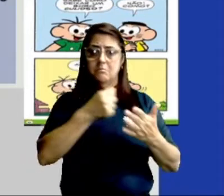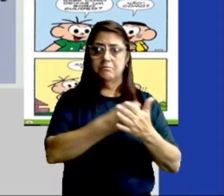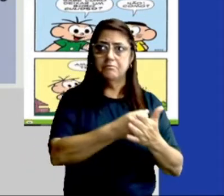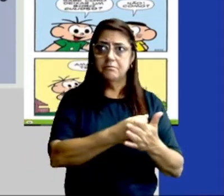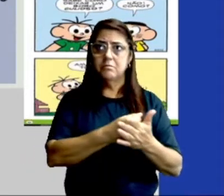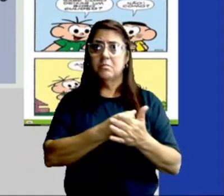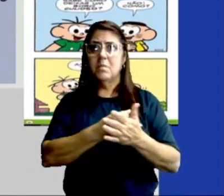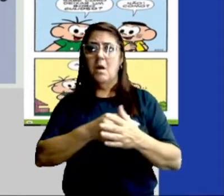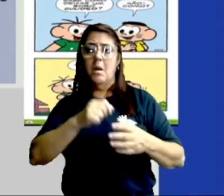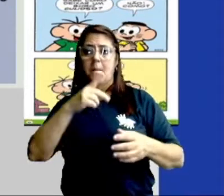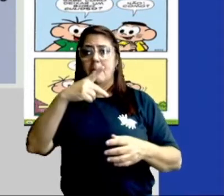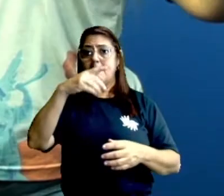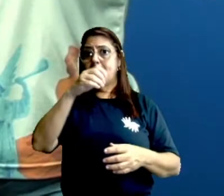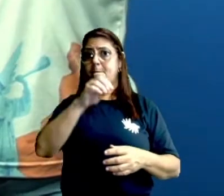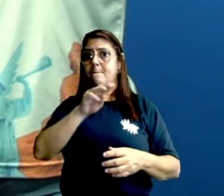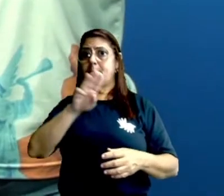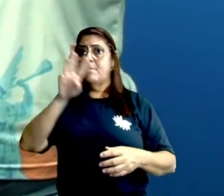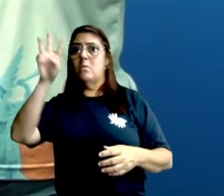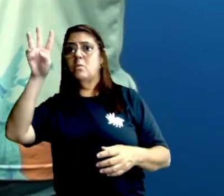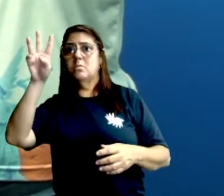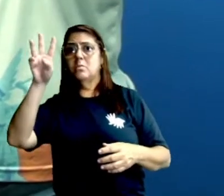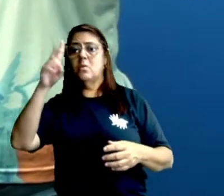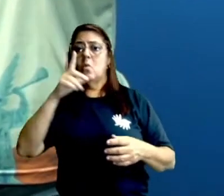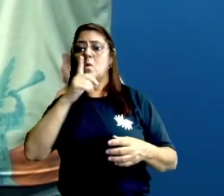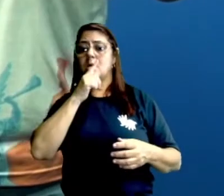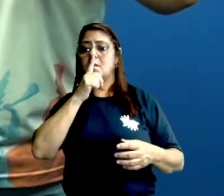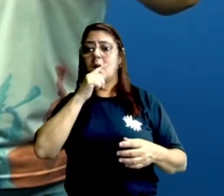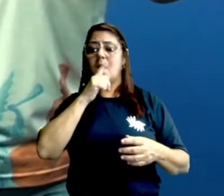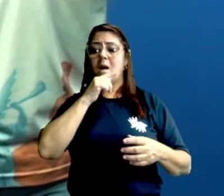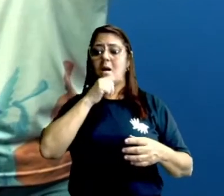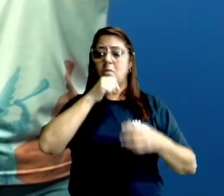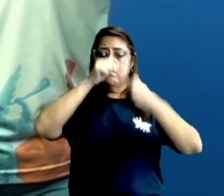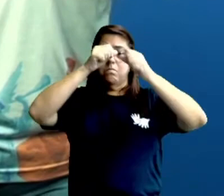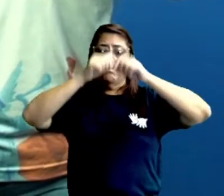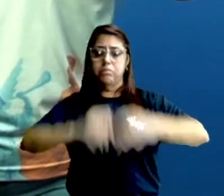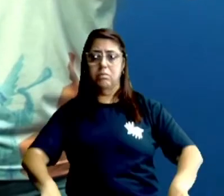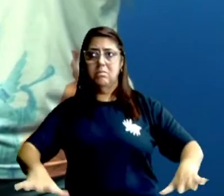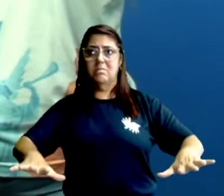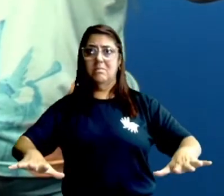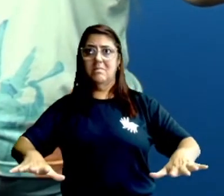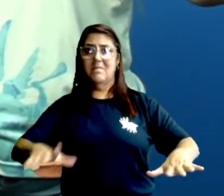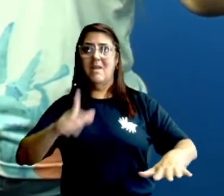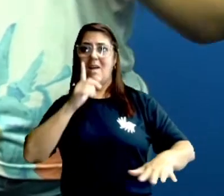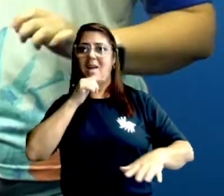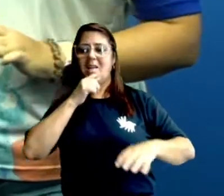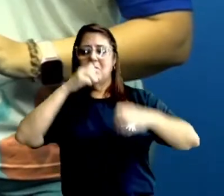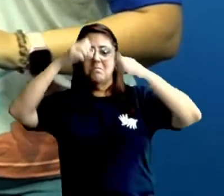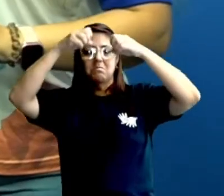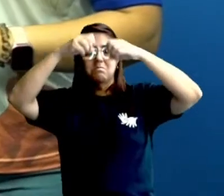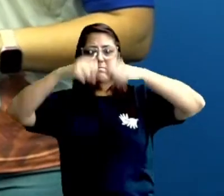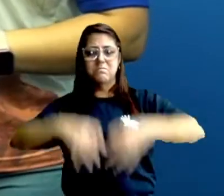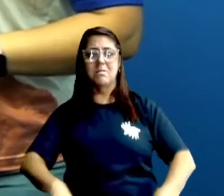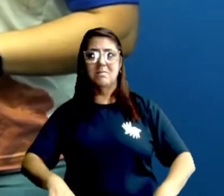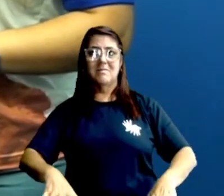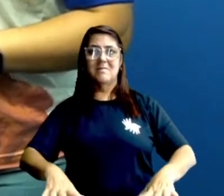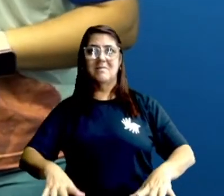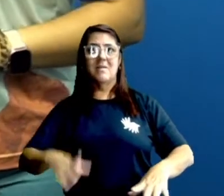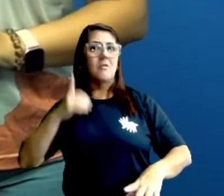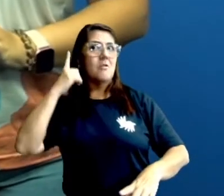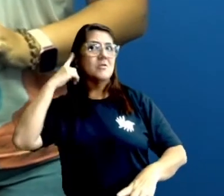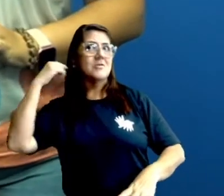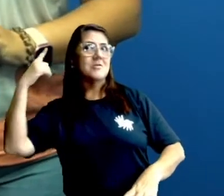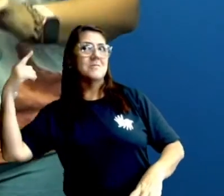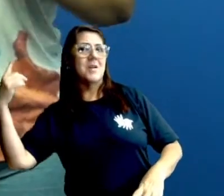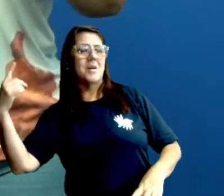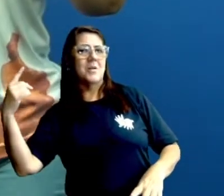gente vê lá o pou. Quando a água cai, você escuta splash, você lê lá, né? Splash. Então, dentro desse tipo